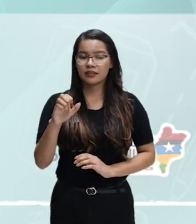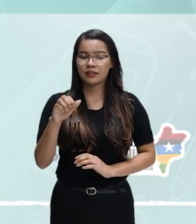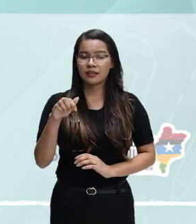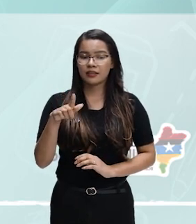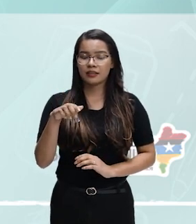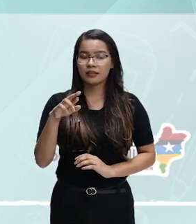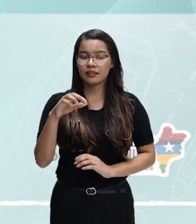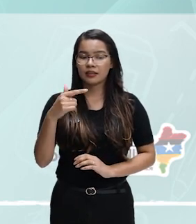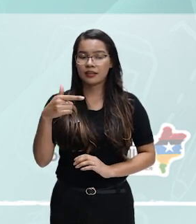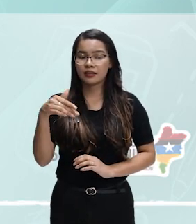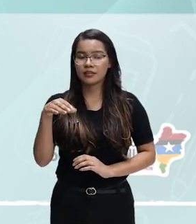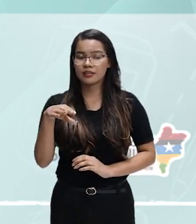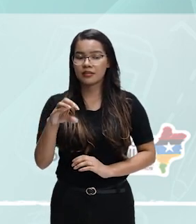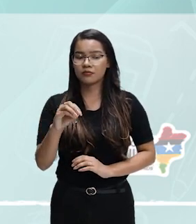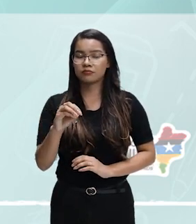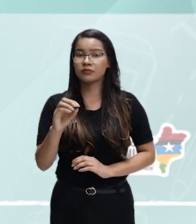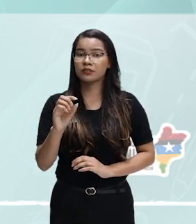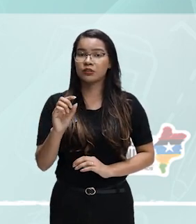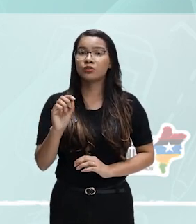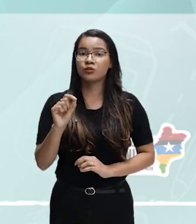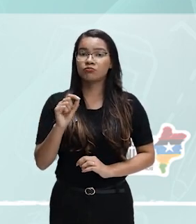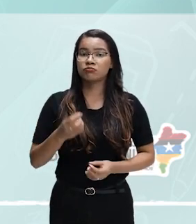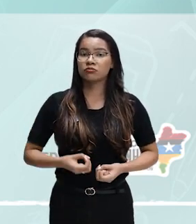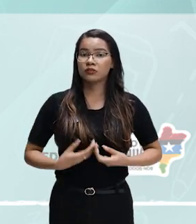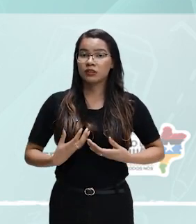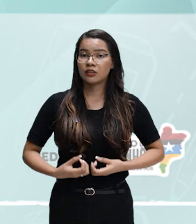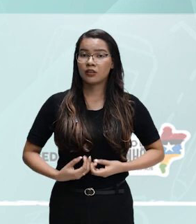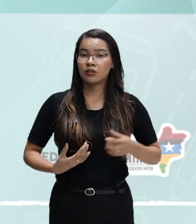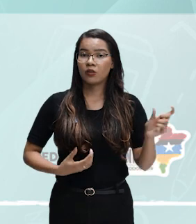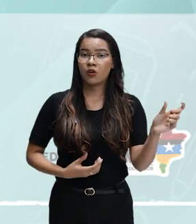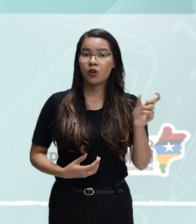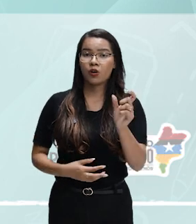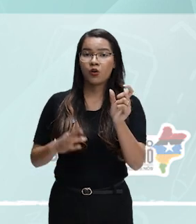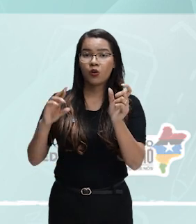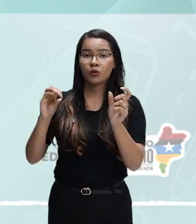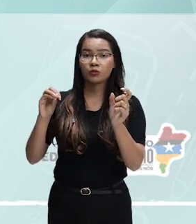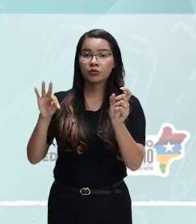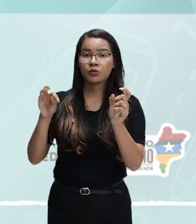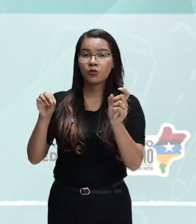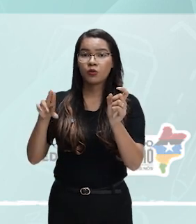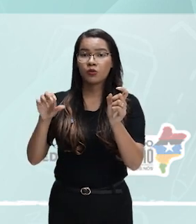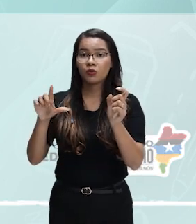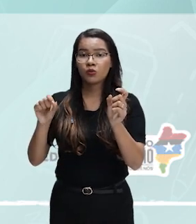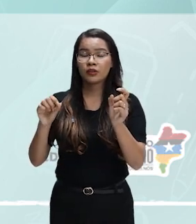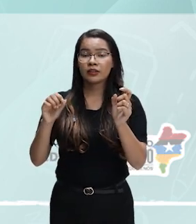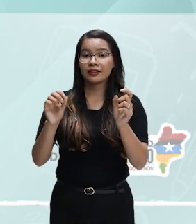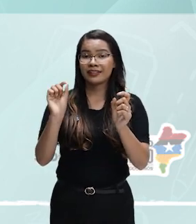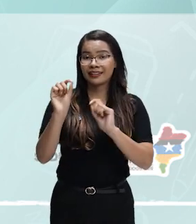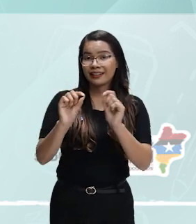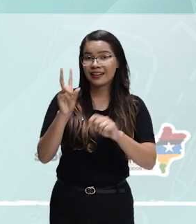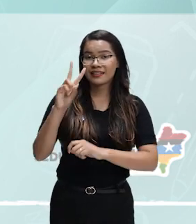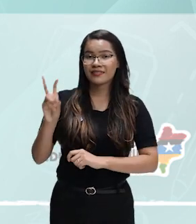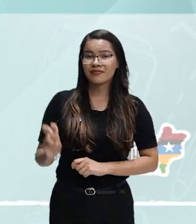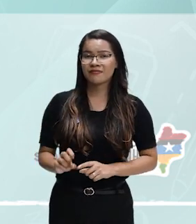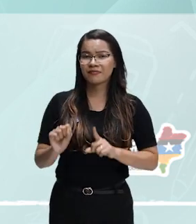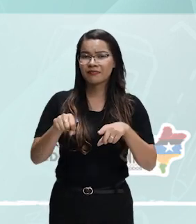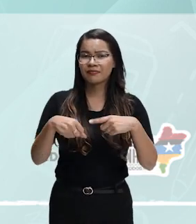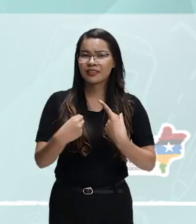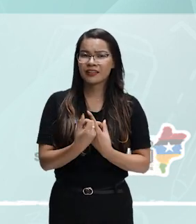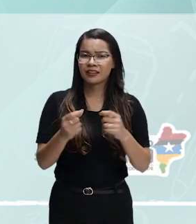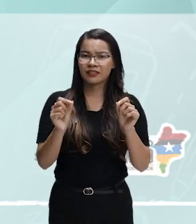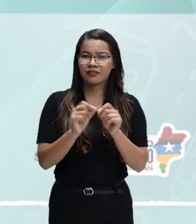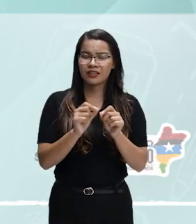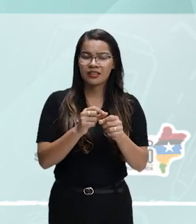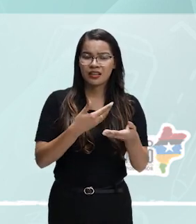estigmatização social, do estereótipo, da rotulação que por vezes a sociedade faz em relação a alguns